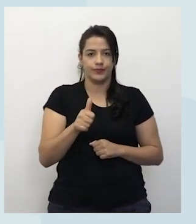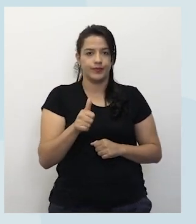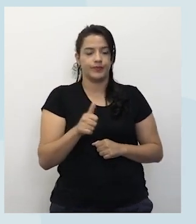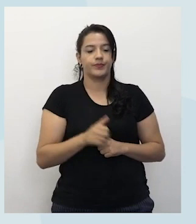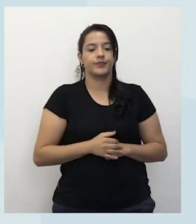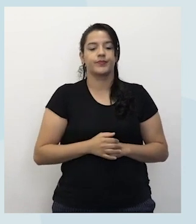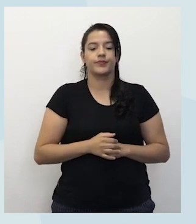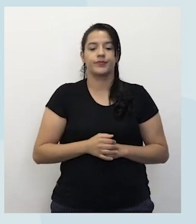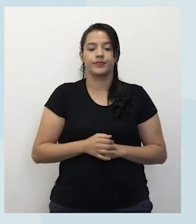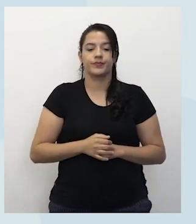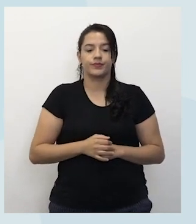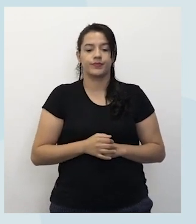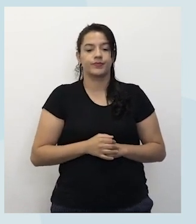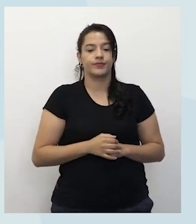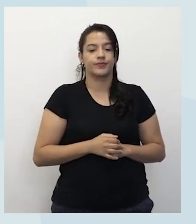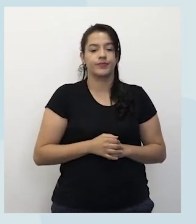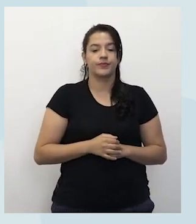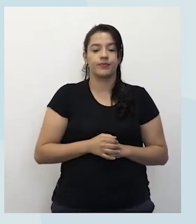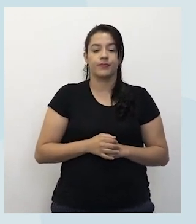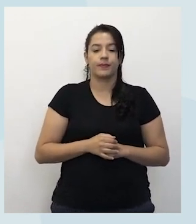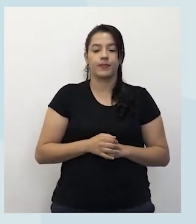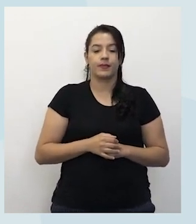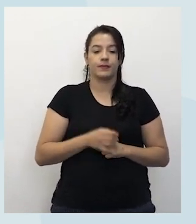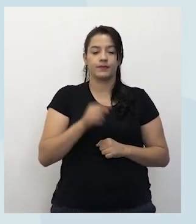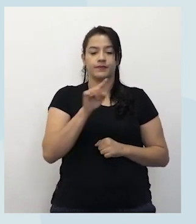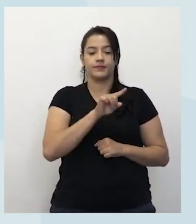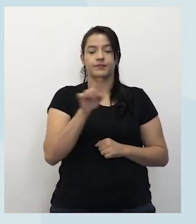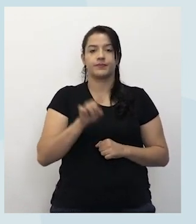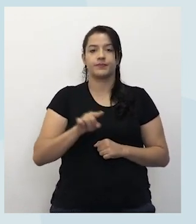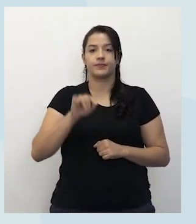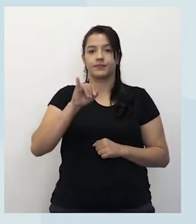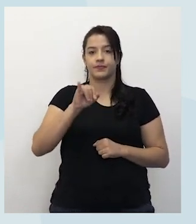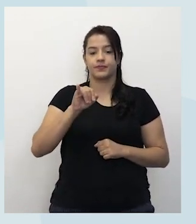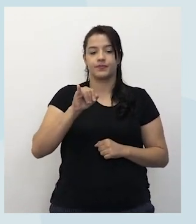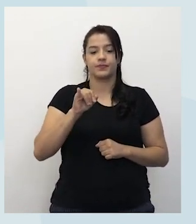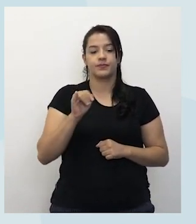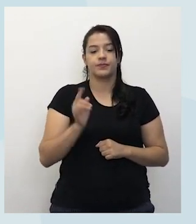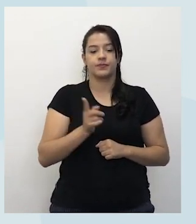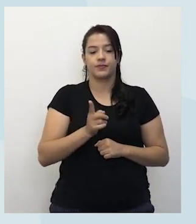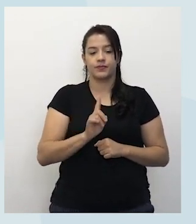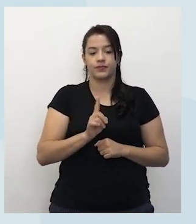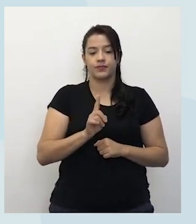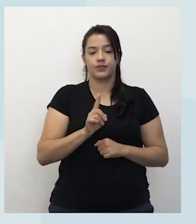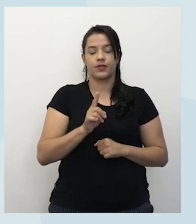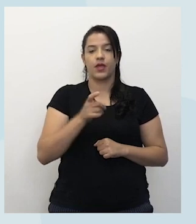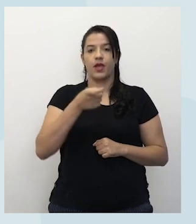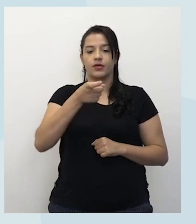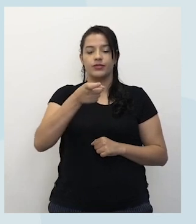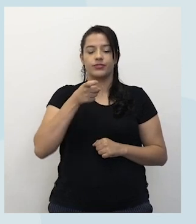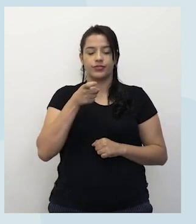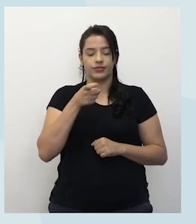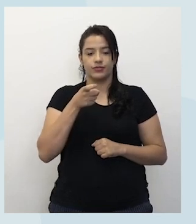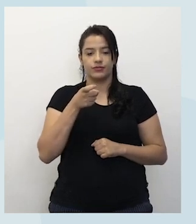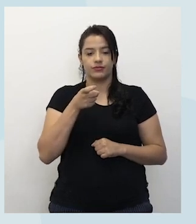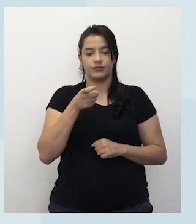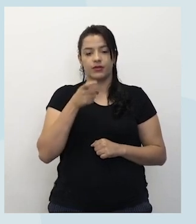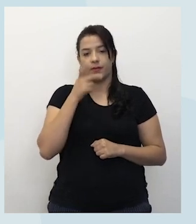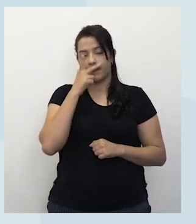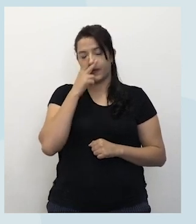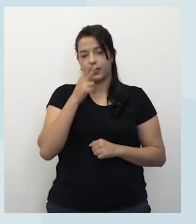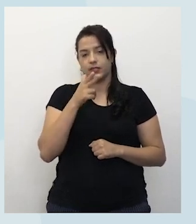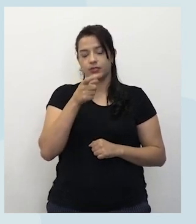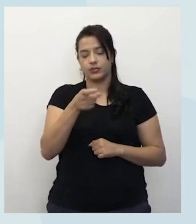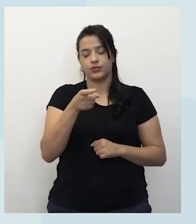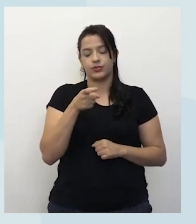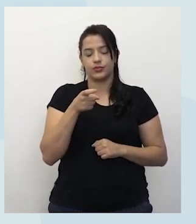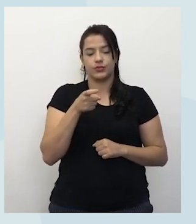Z. Esse som, para mim, é o mais importante, ó, porque esse aqui é o sh, né? Coloquei em amarelo aqui, não vai dar para enxergar